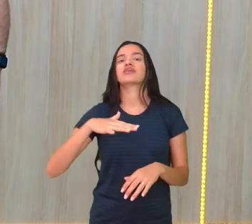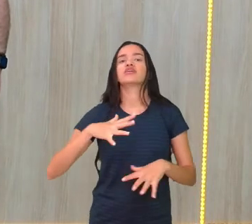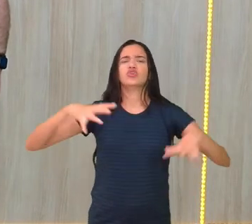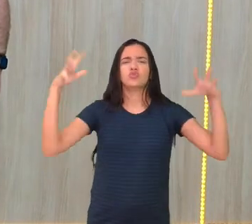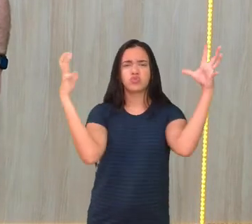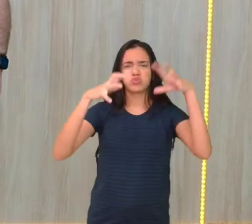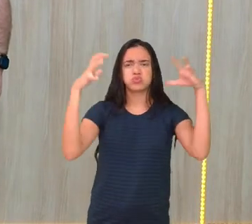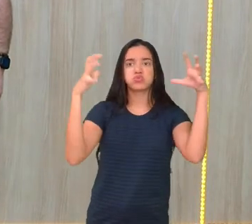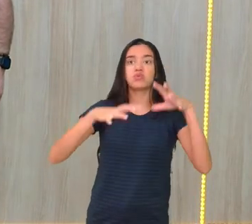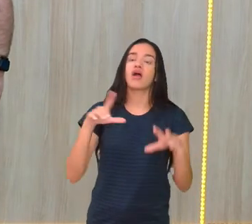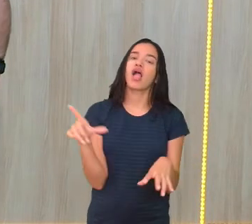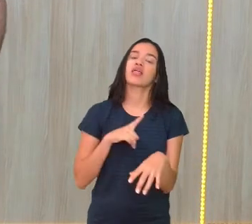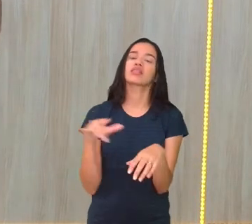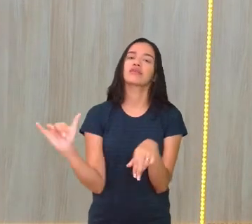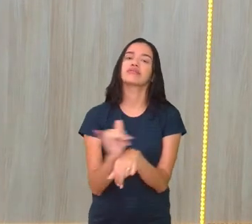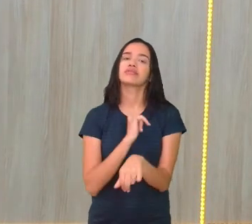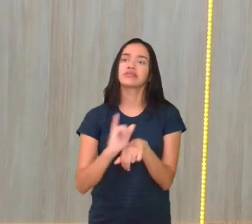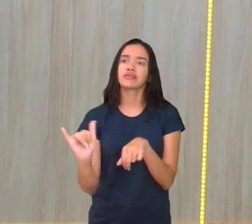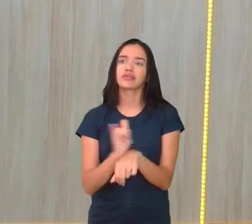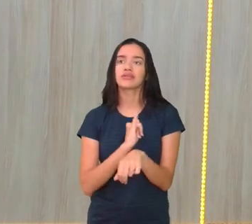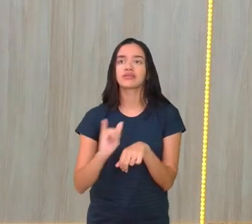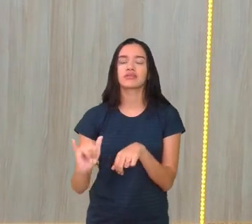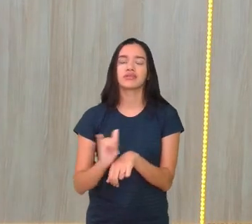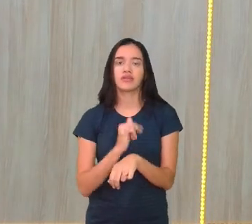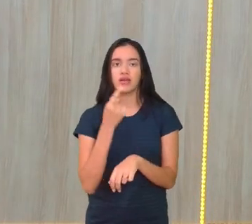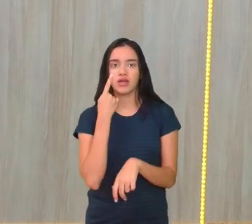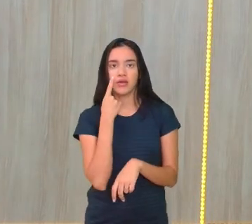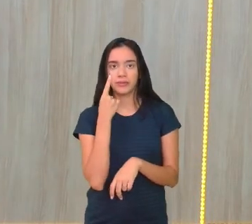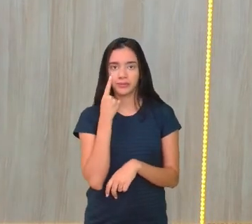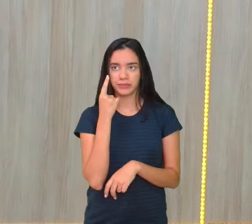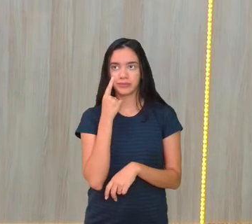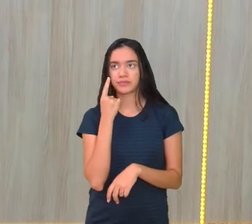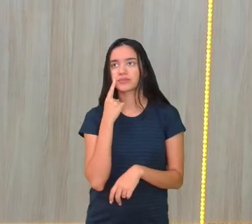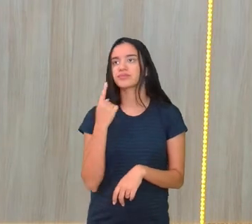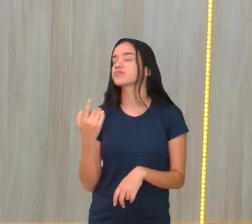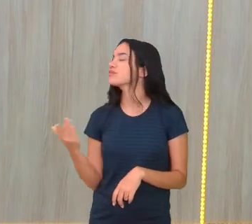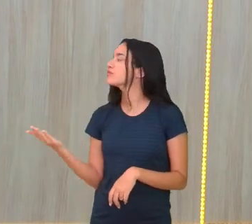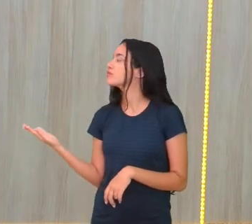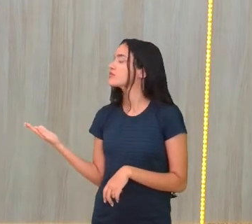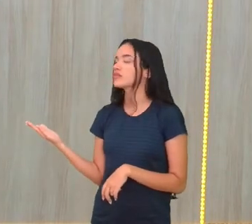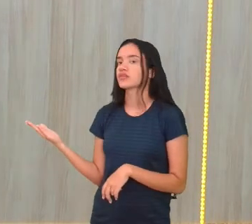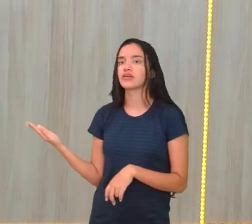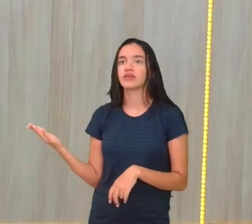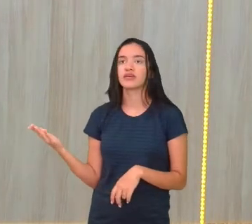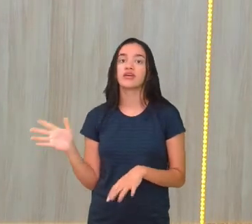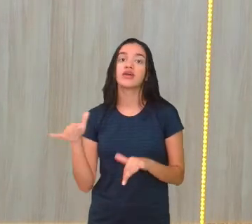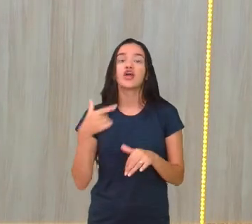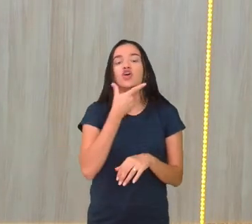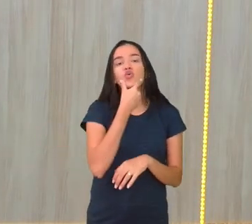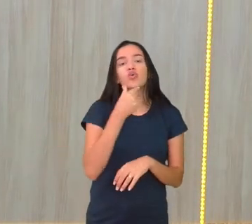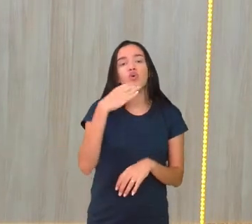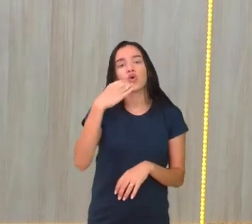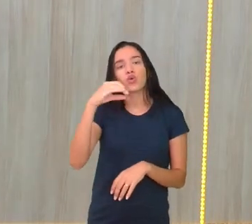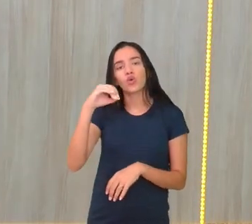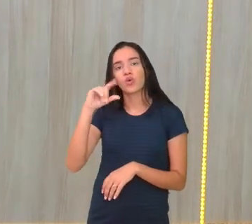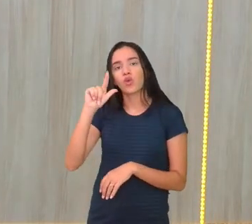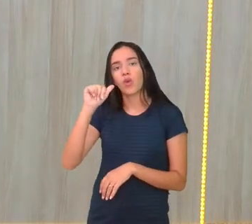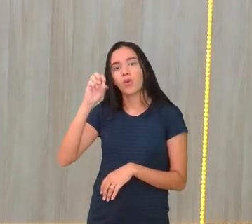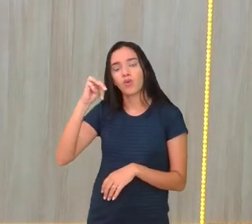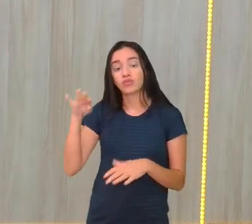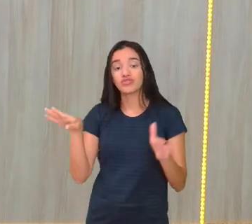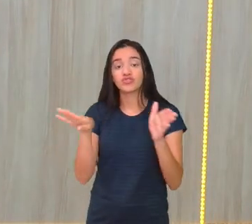essa estratégia. Aí aqui, ó, a rota de Colombo, né, chegando à América. Mas